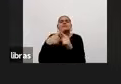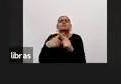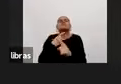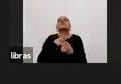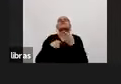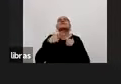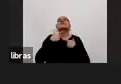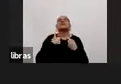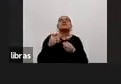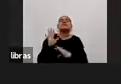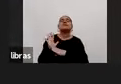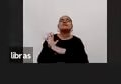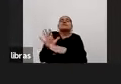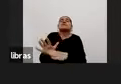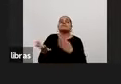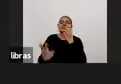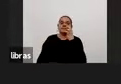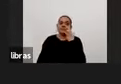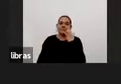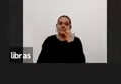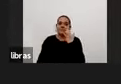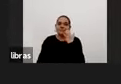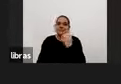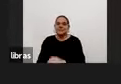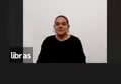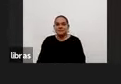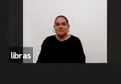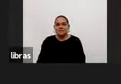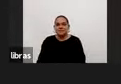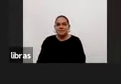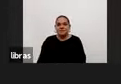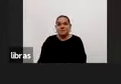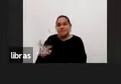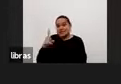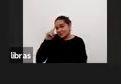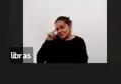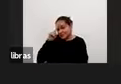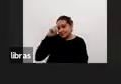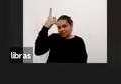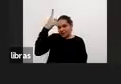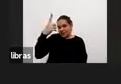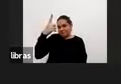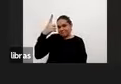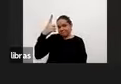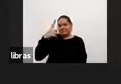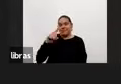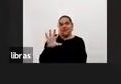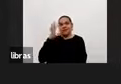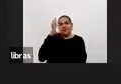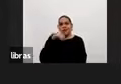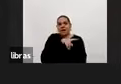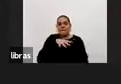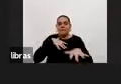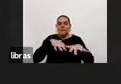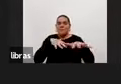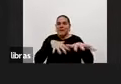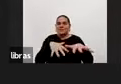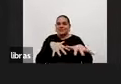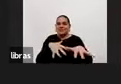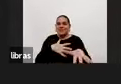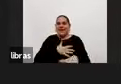Isso. Então, essa ideia foi uma ideia que nós tivemos ali no dia que nós estávamos na greve, né? Estava ali na portaria 2, na